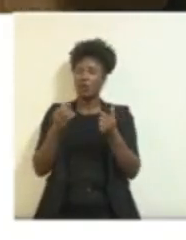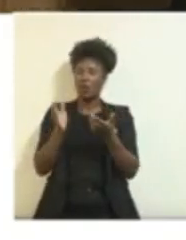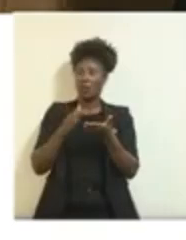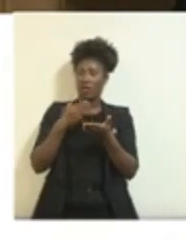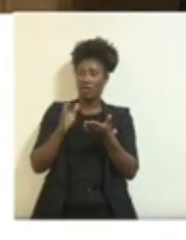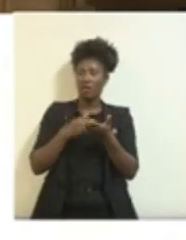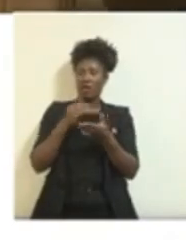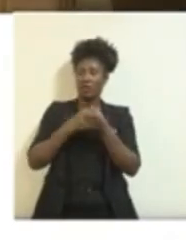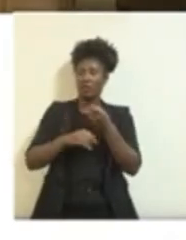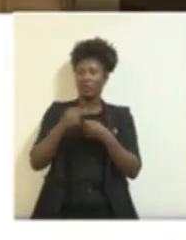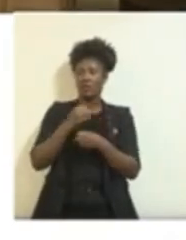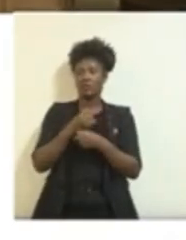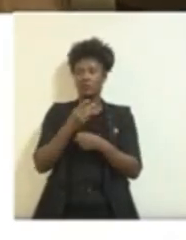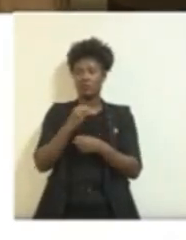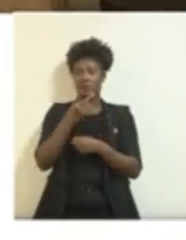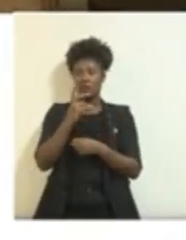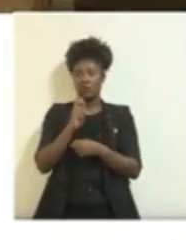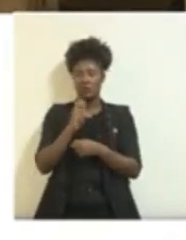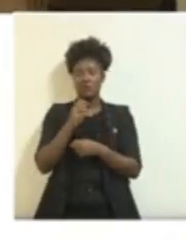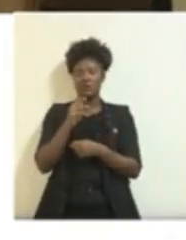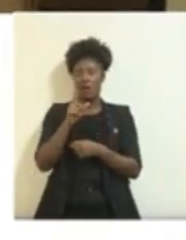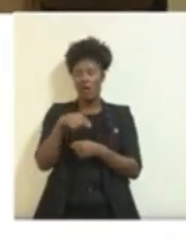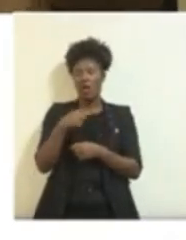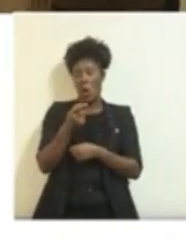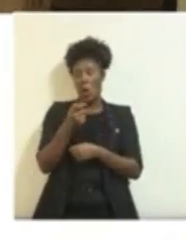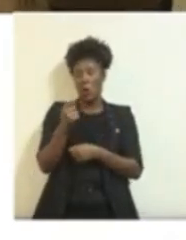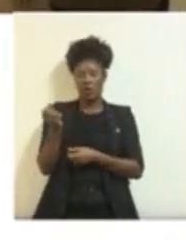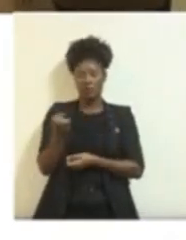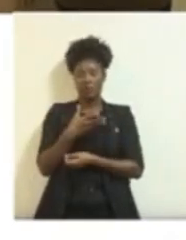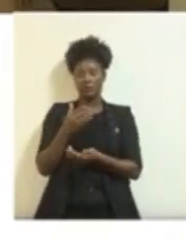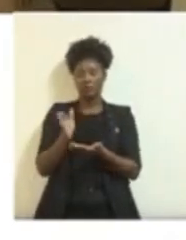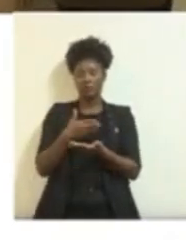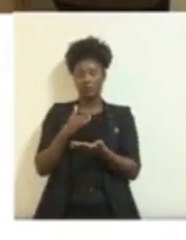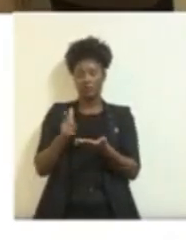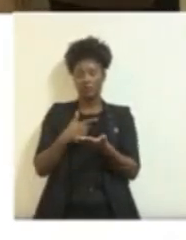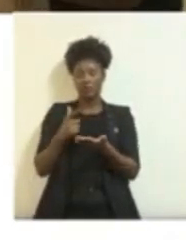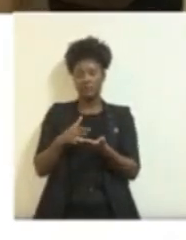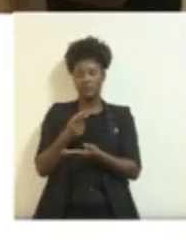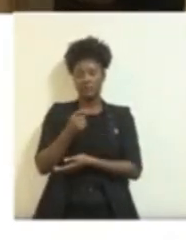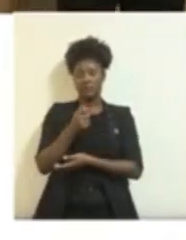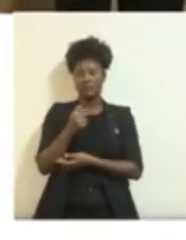2015, ainda bastante atual, né? E